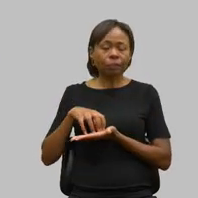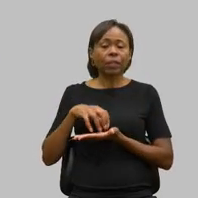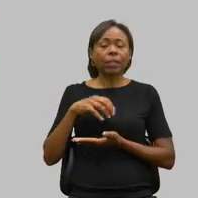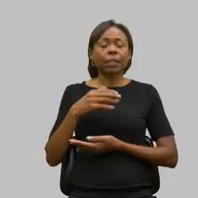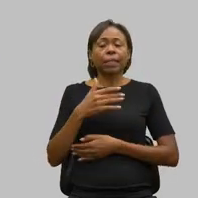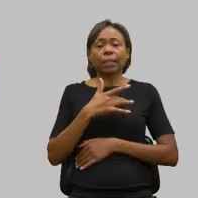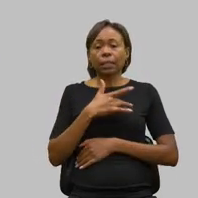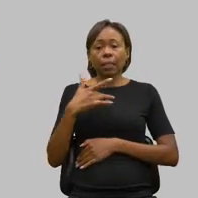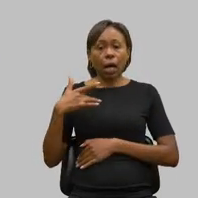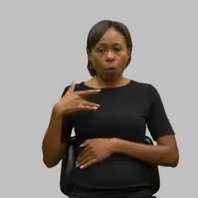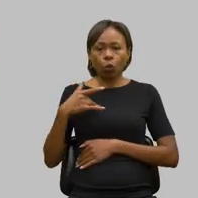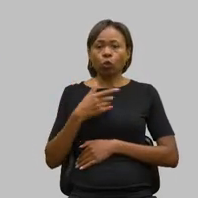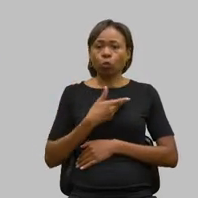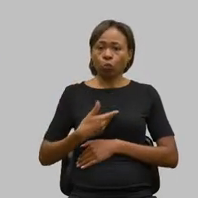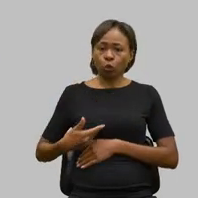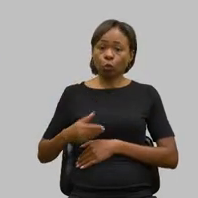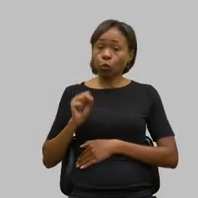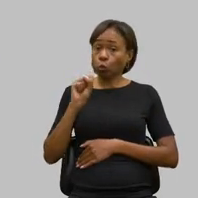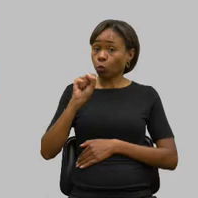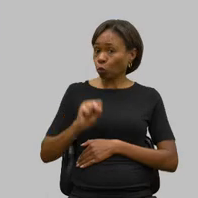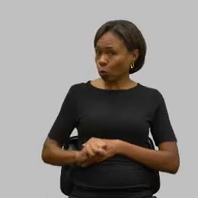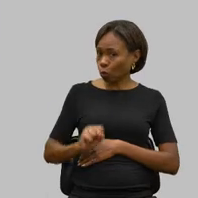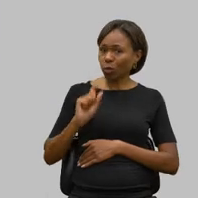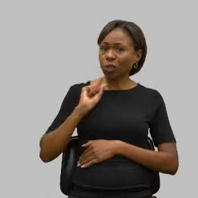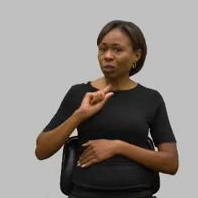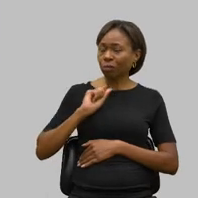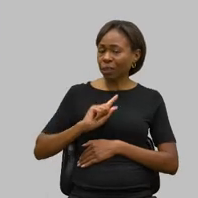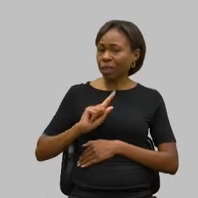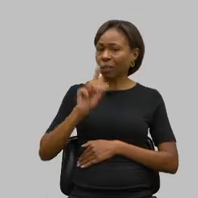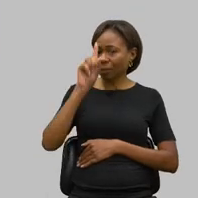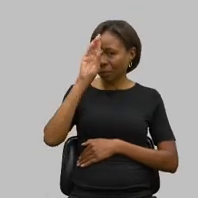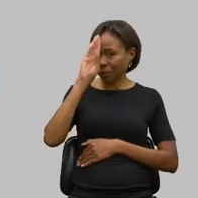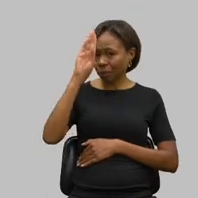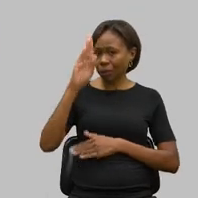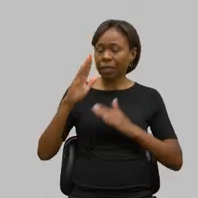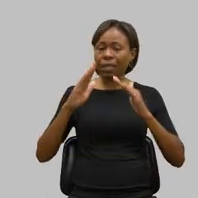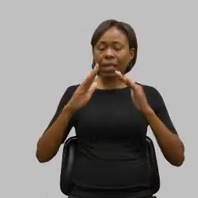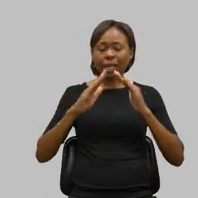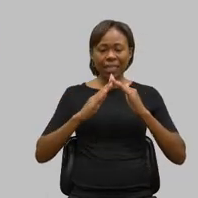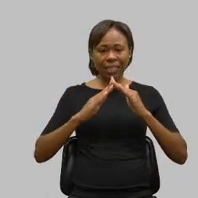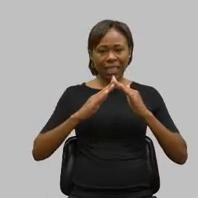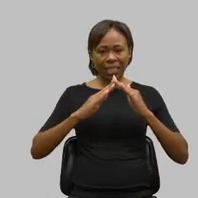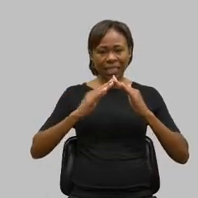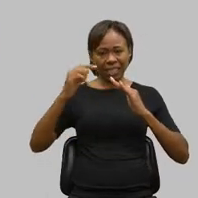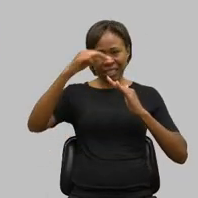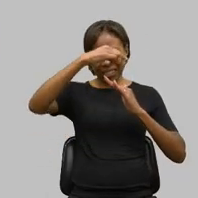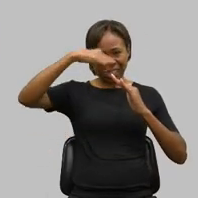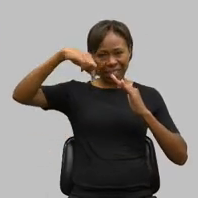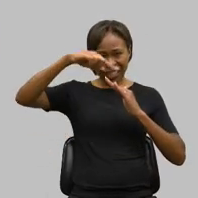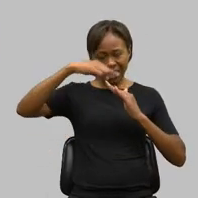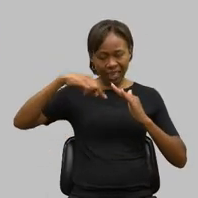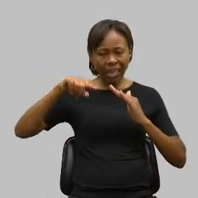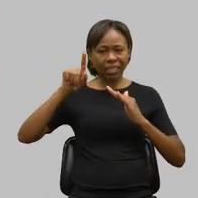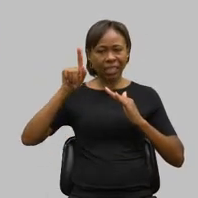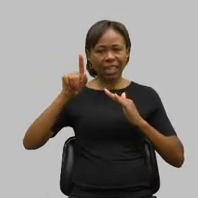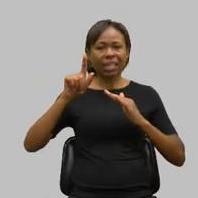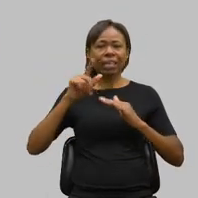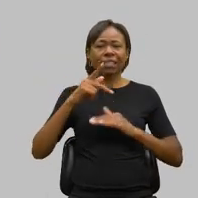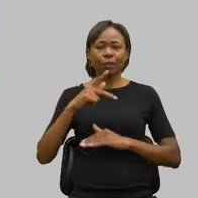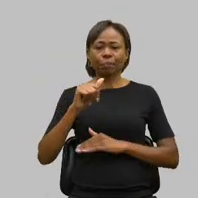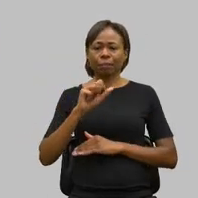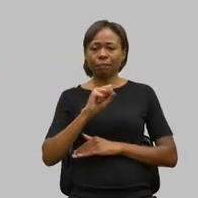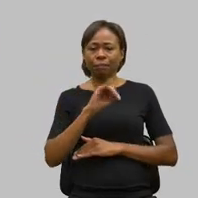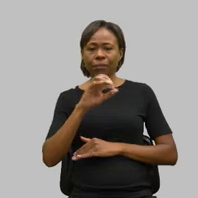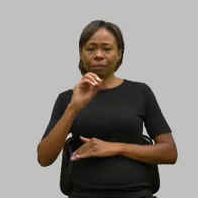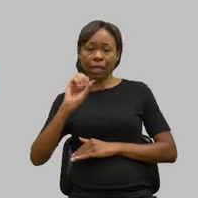Minas, especialmente a nossa Santa Casa de Misericórdia de Passos, o nosso Hospital Regional do Câncer, que o senhor se dispôs a visitar,